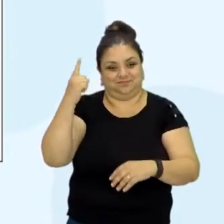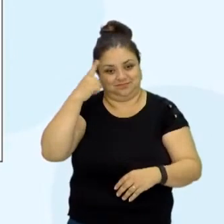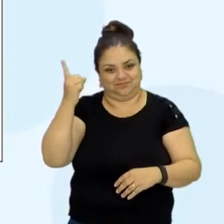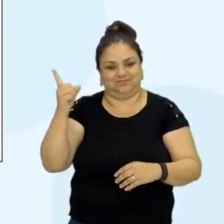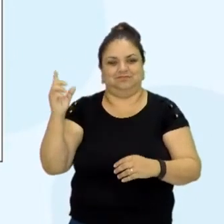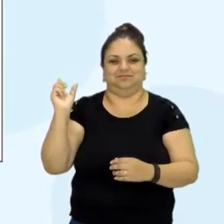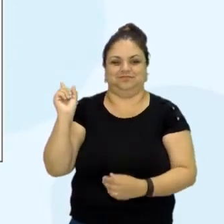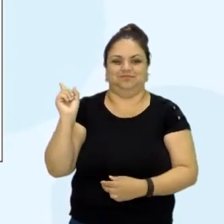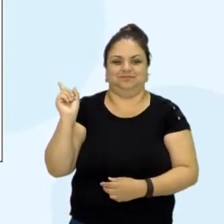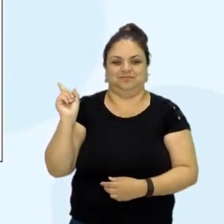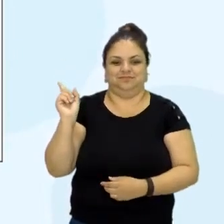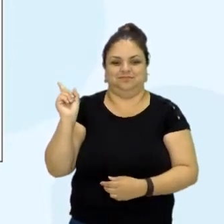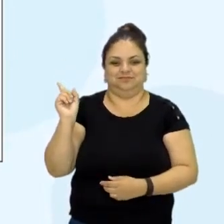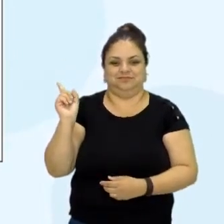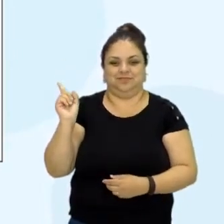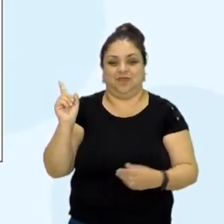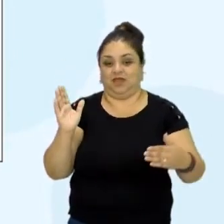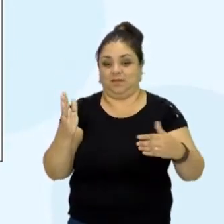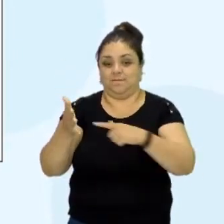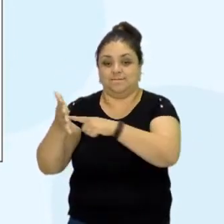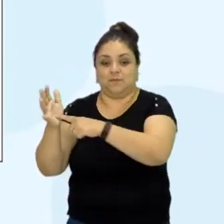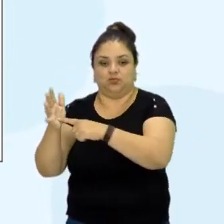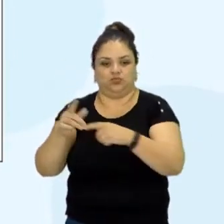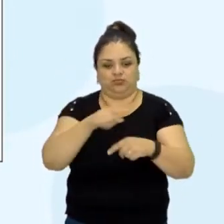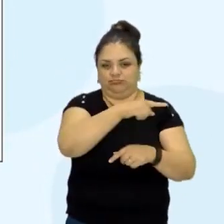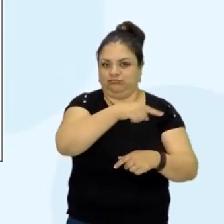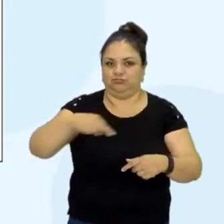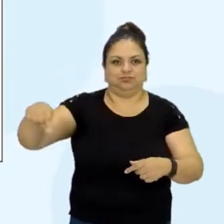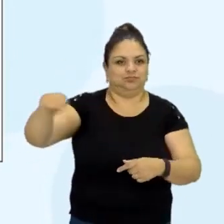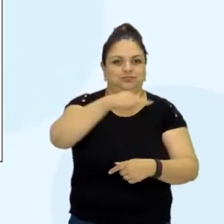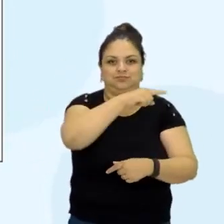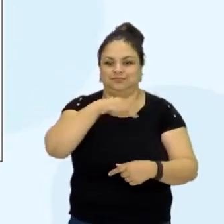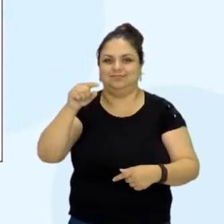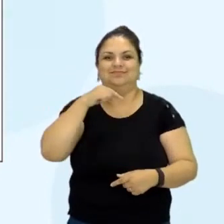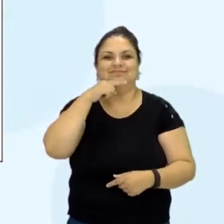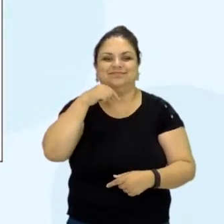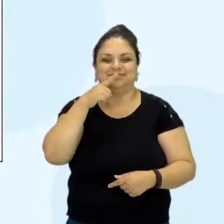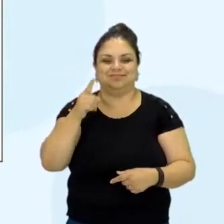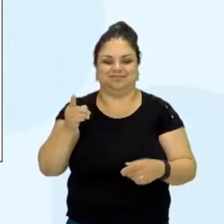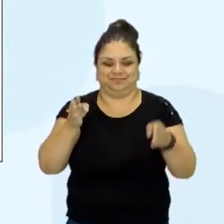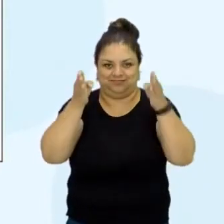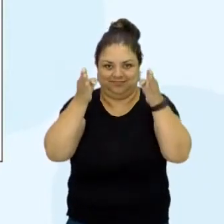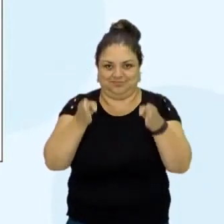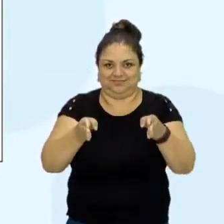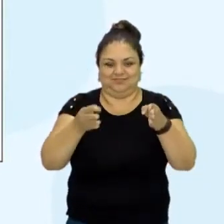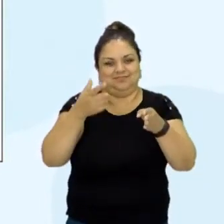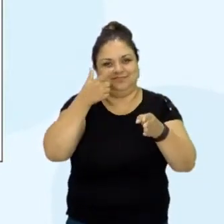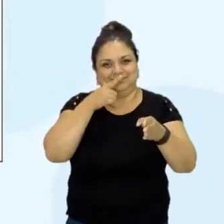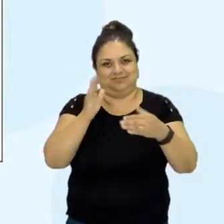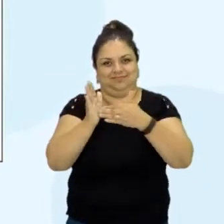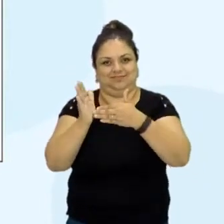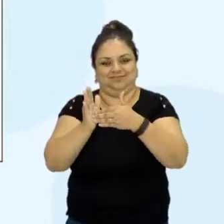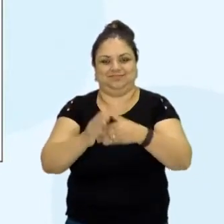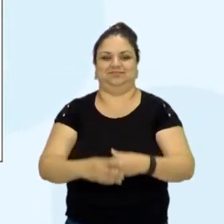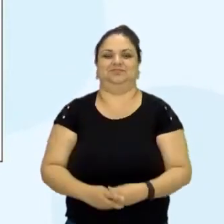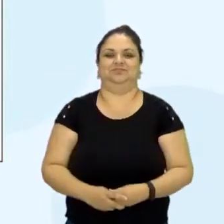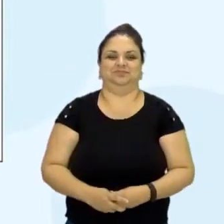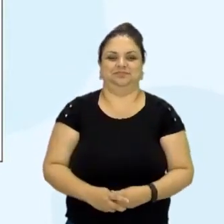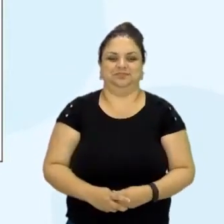motor. E se eu quero que ela não chegue no motor, tem que ser entre o motor e a pilha, tá? Então, essa é a única coisa que eu